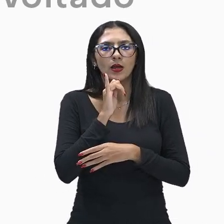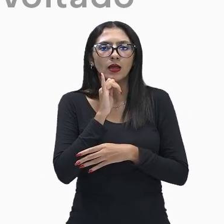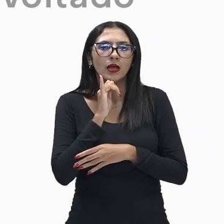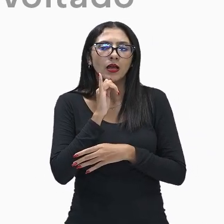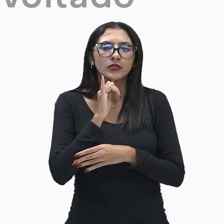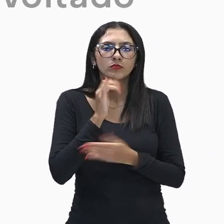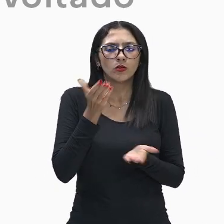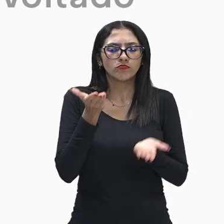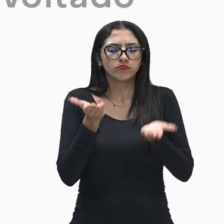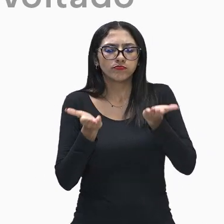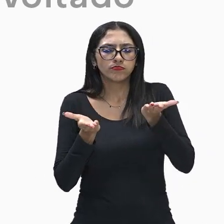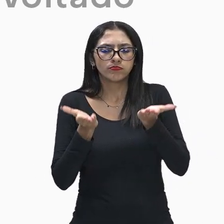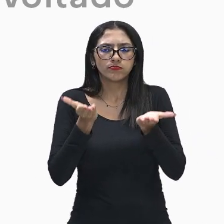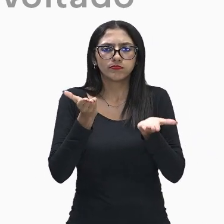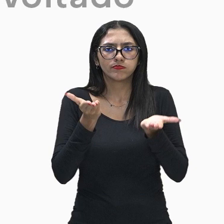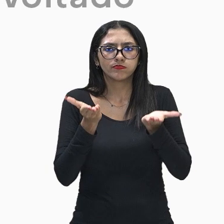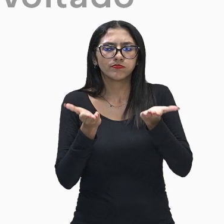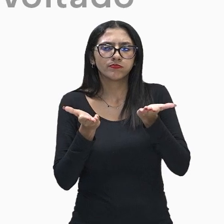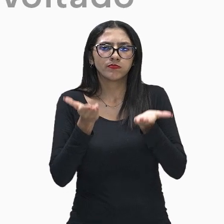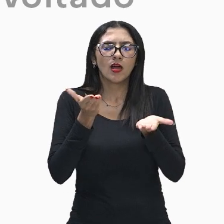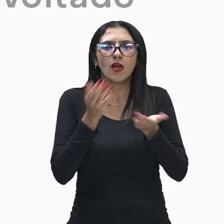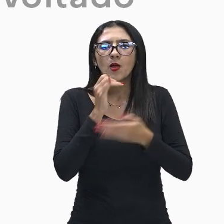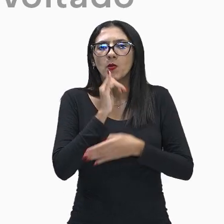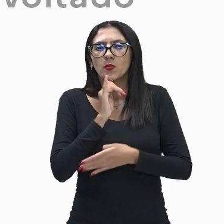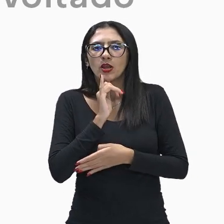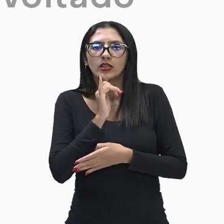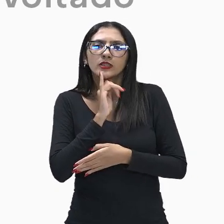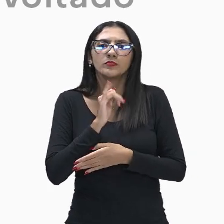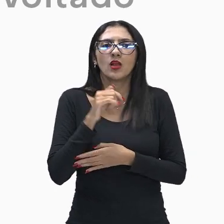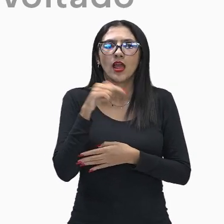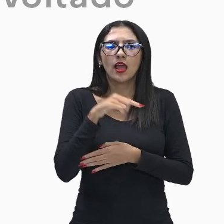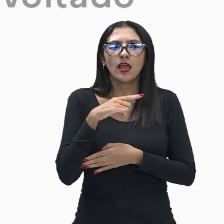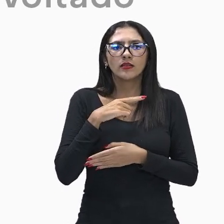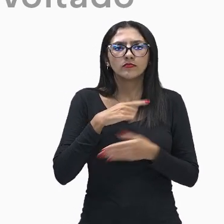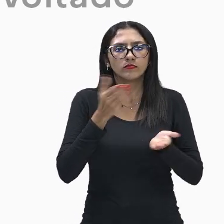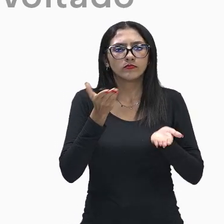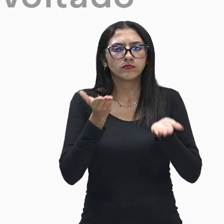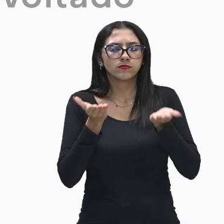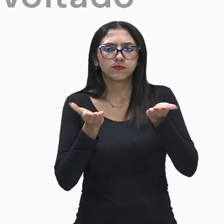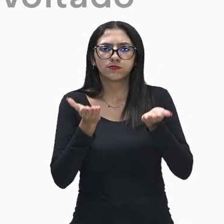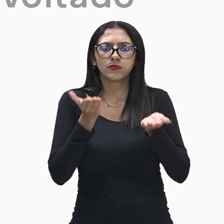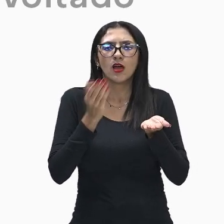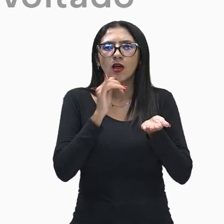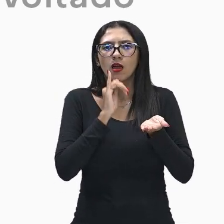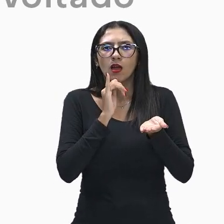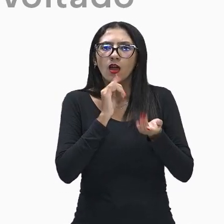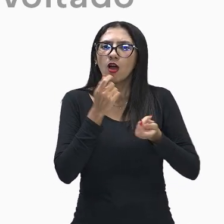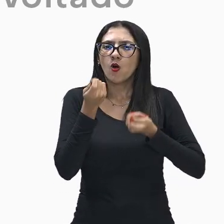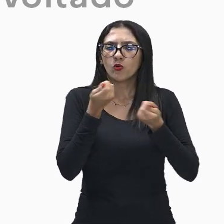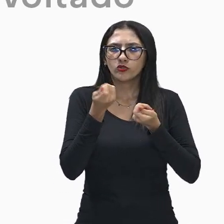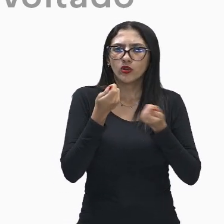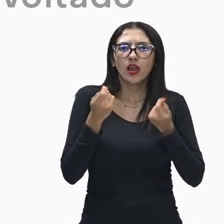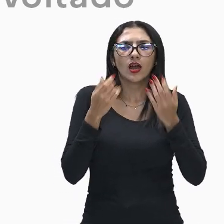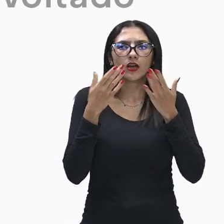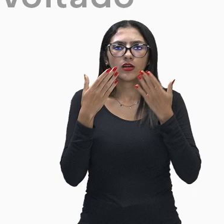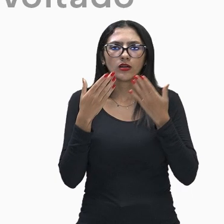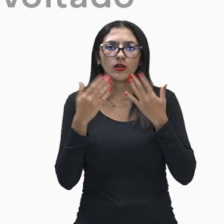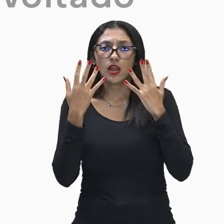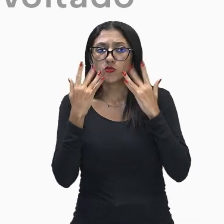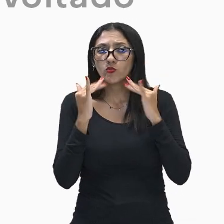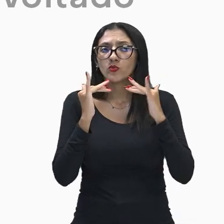equilibrada aí no no sentido de que ele reduz a quantidade de ingestão calórica ele